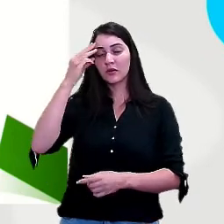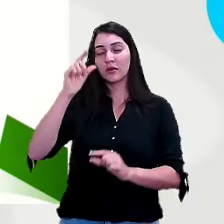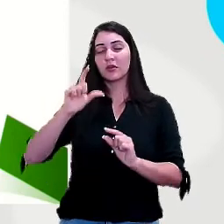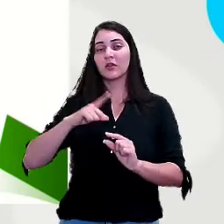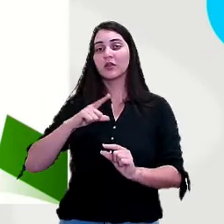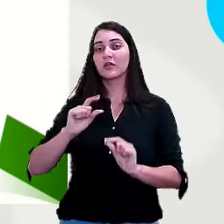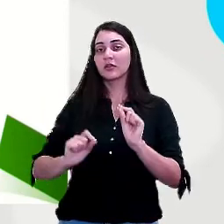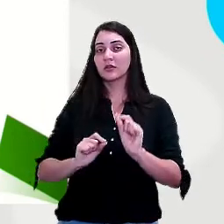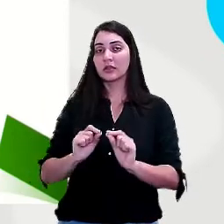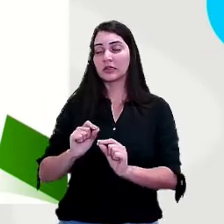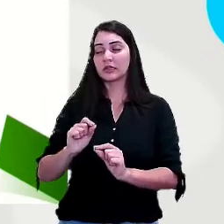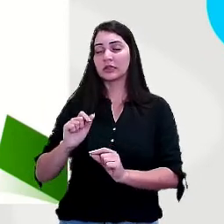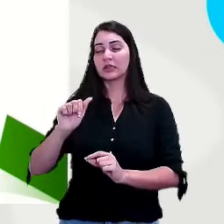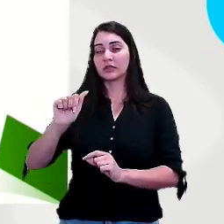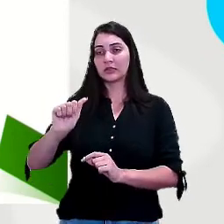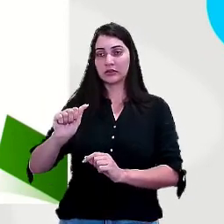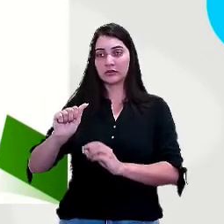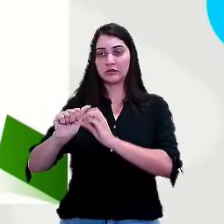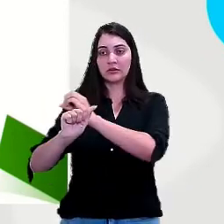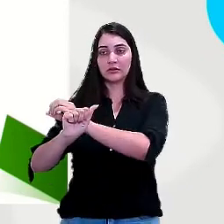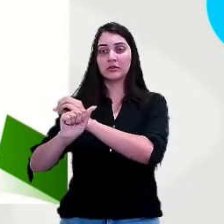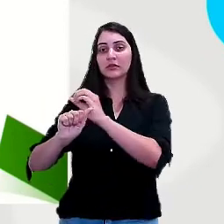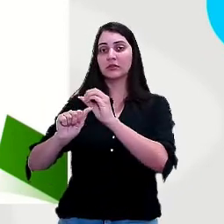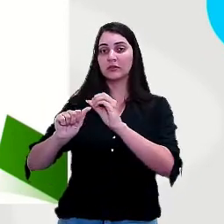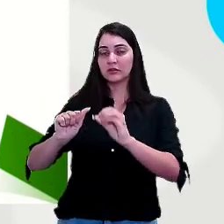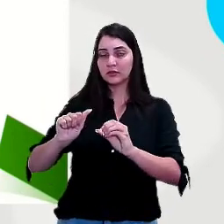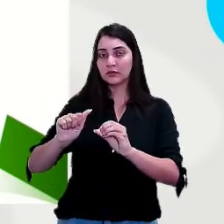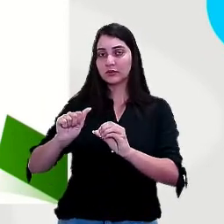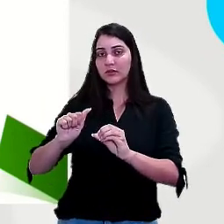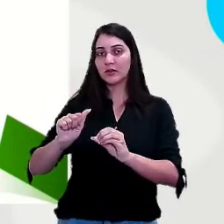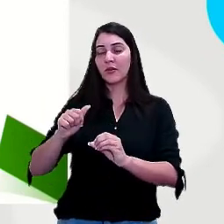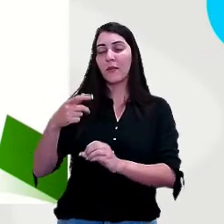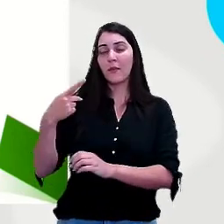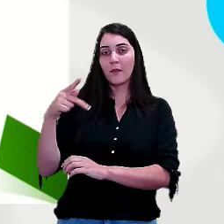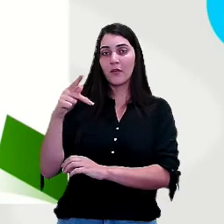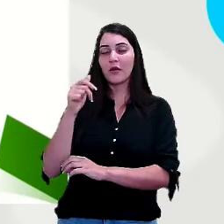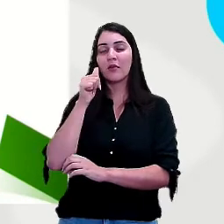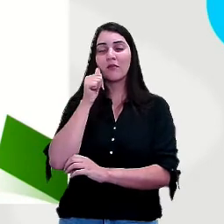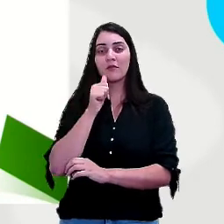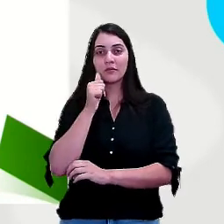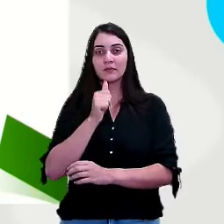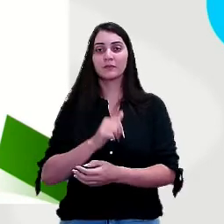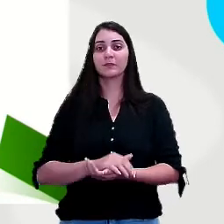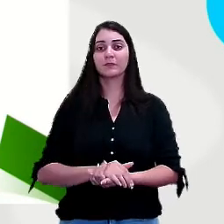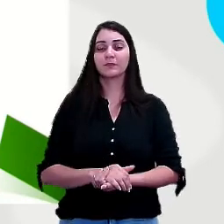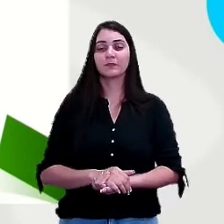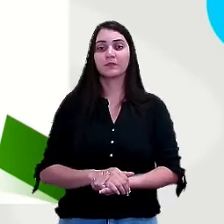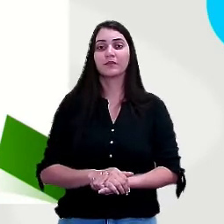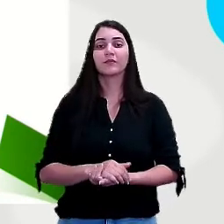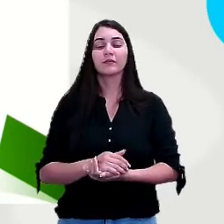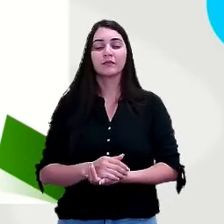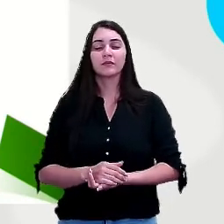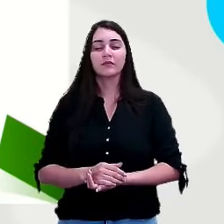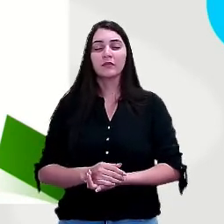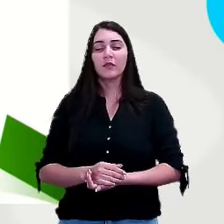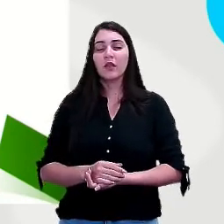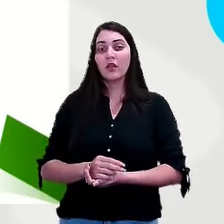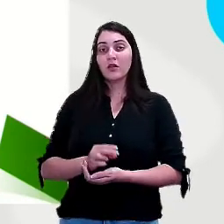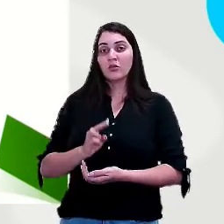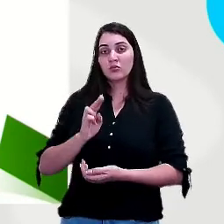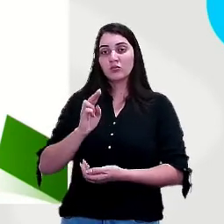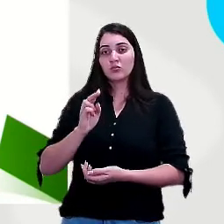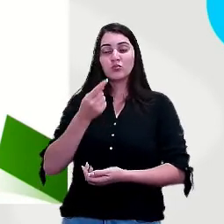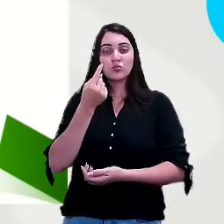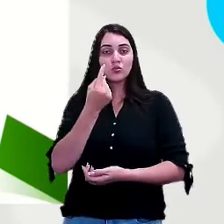o artigo definido, plural, feminino, as. Um chapéu.